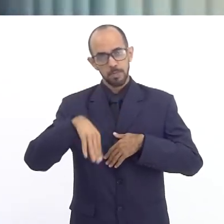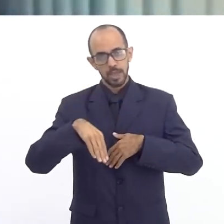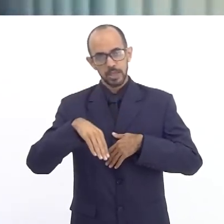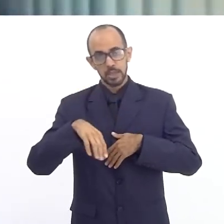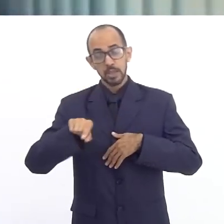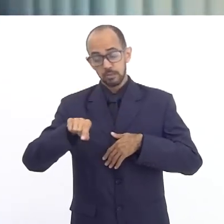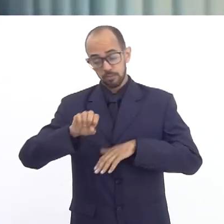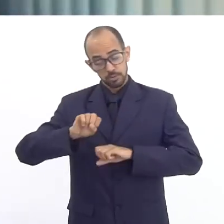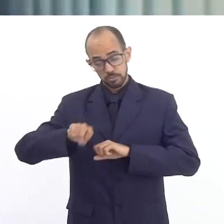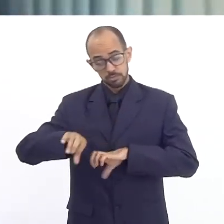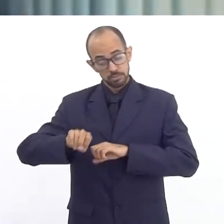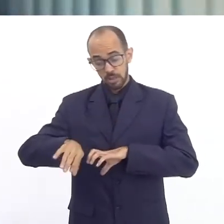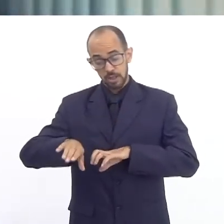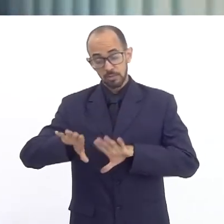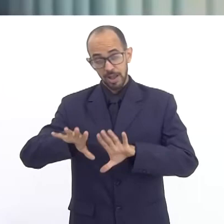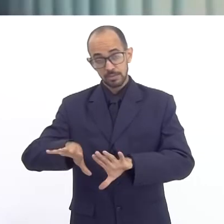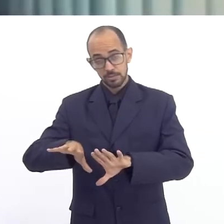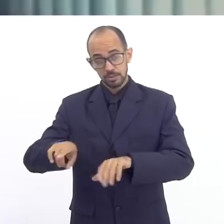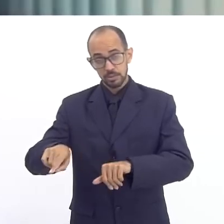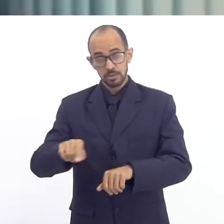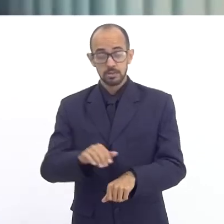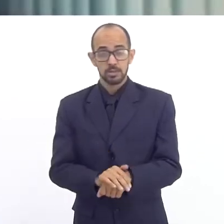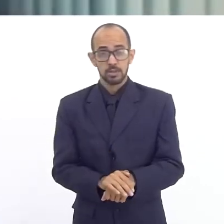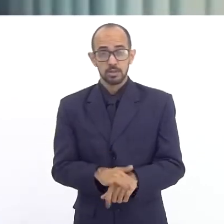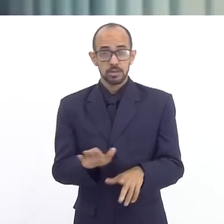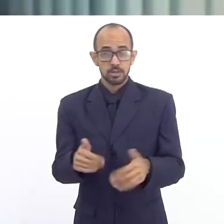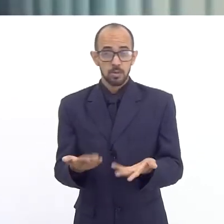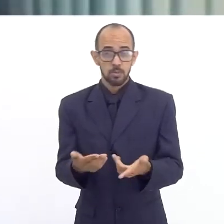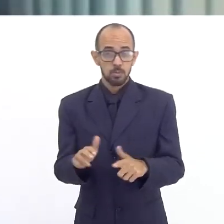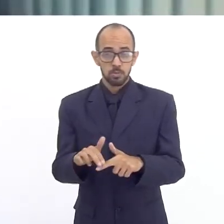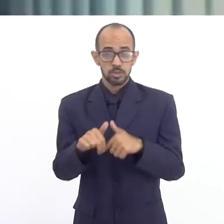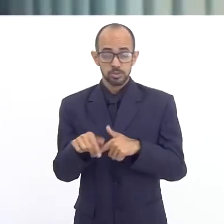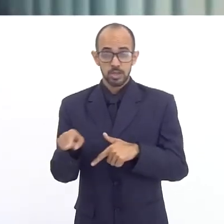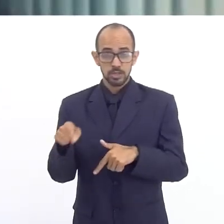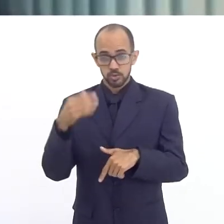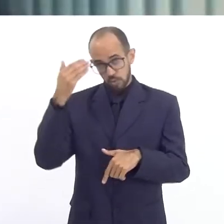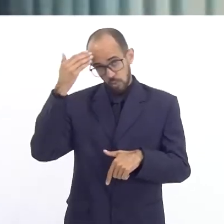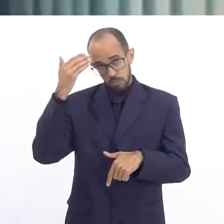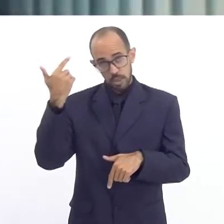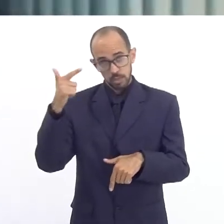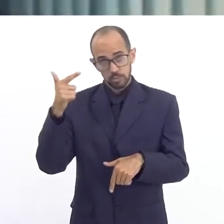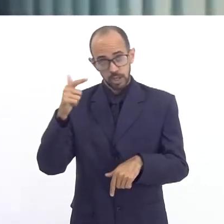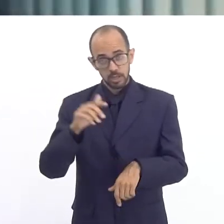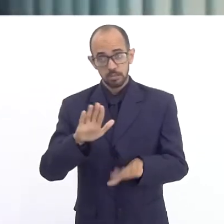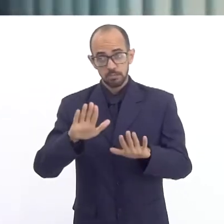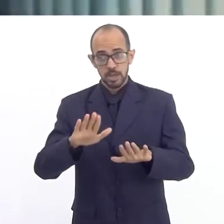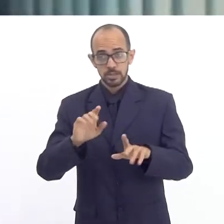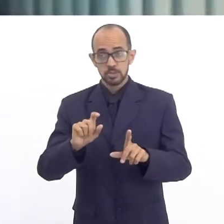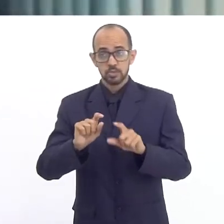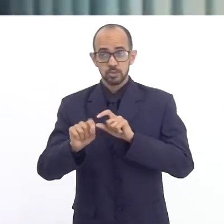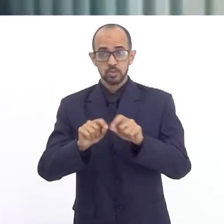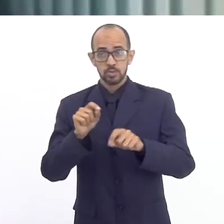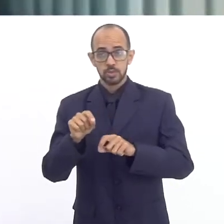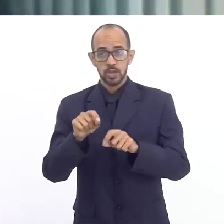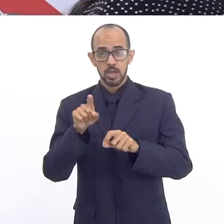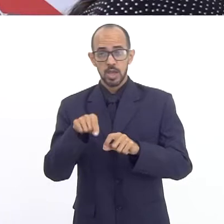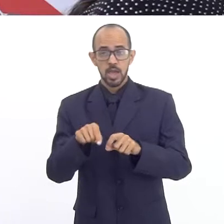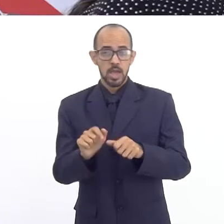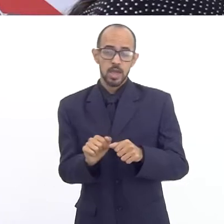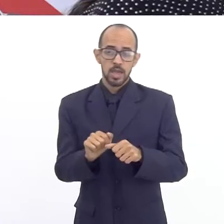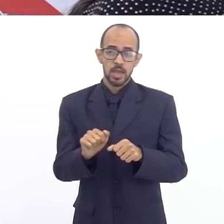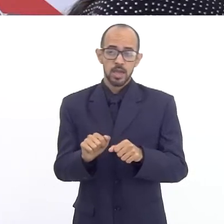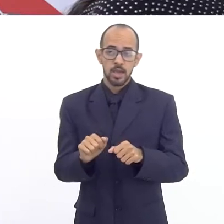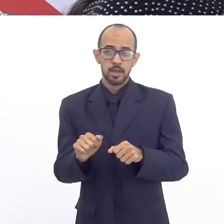elas foram educadas assim. Então, de certa forma, elas até não têm muita culpa, mas a gente hoje